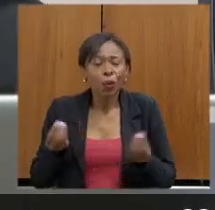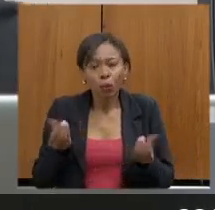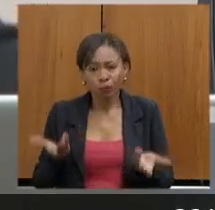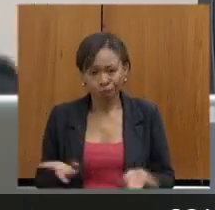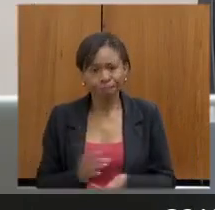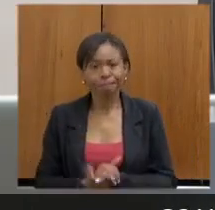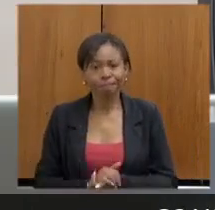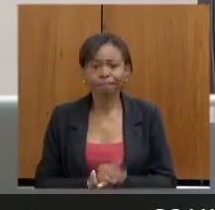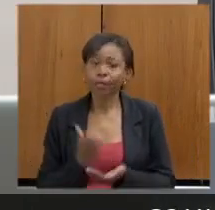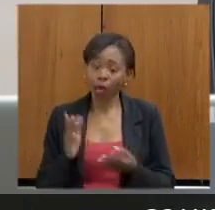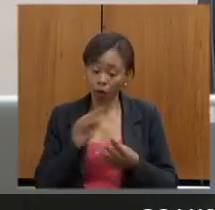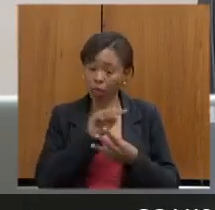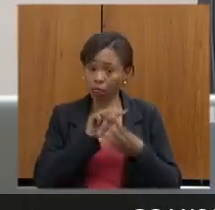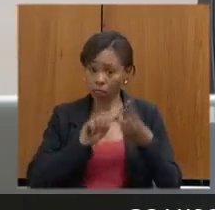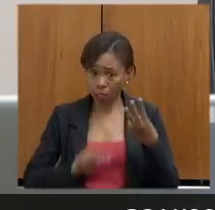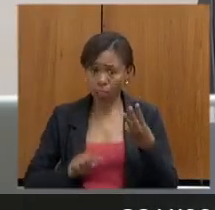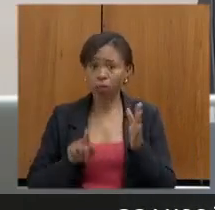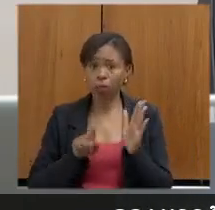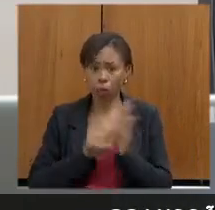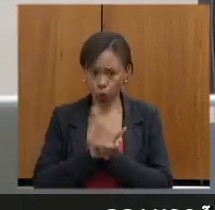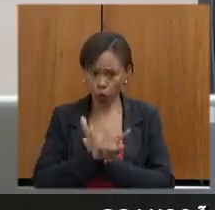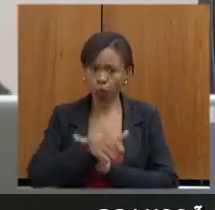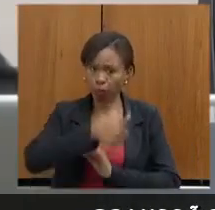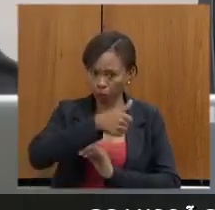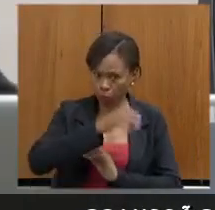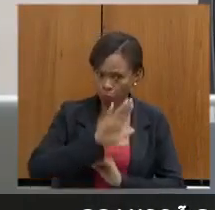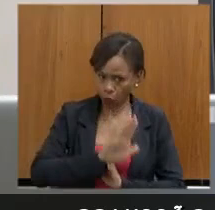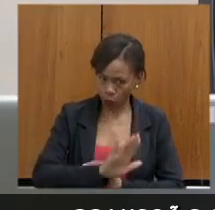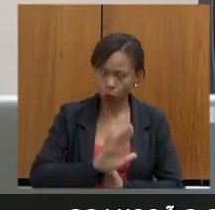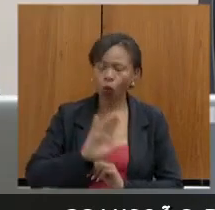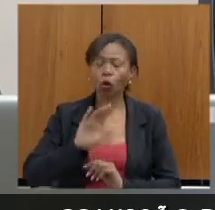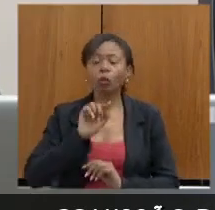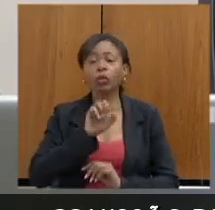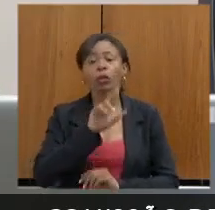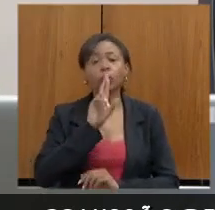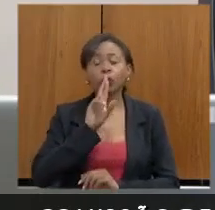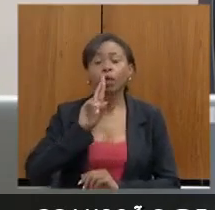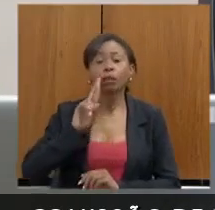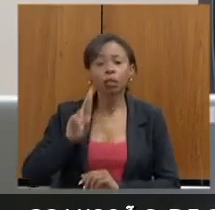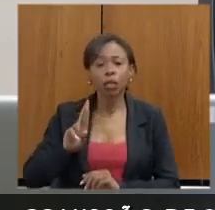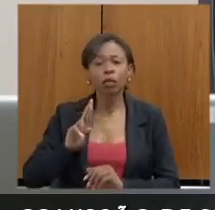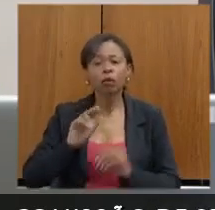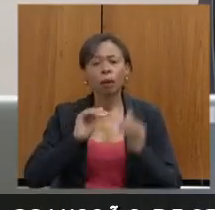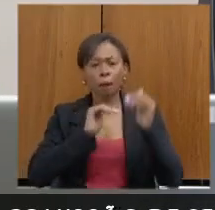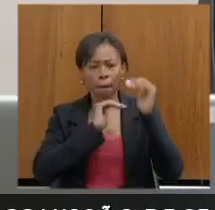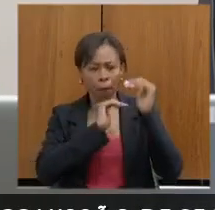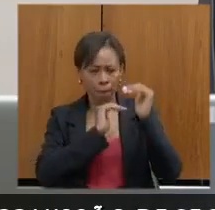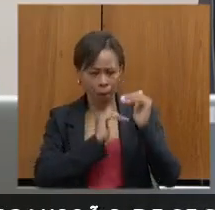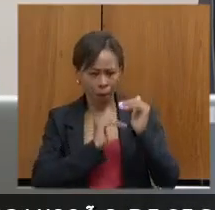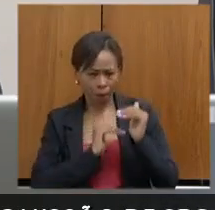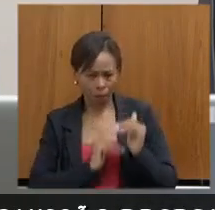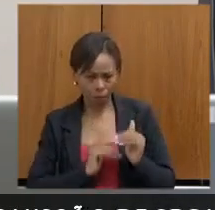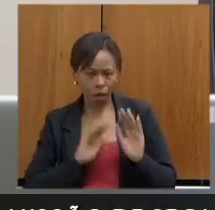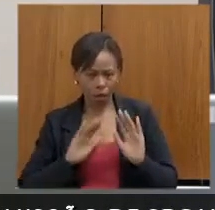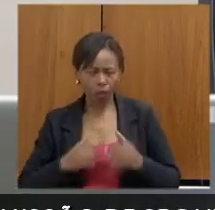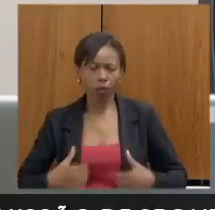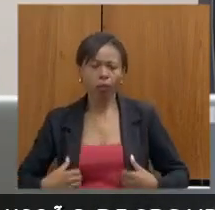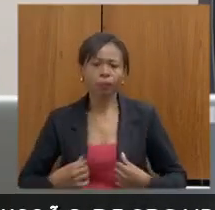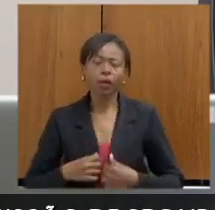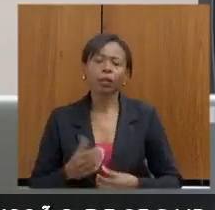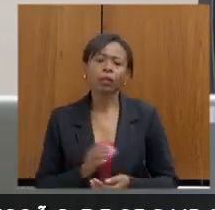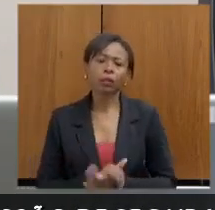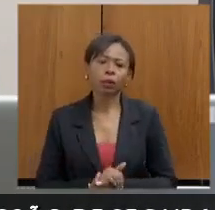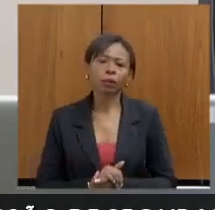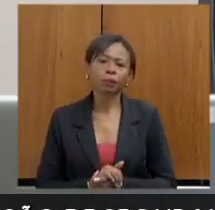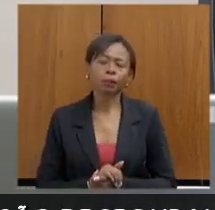Comandante eu faço essas três primeiras perguntas para que o Senhor possa e nos respondendo em bloco A questão do